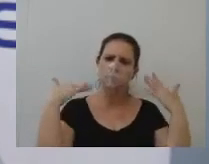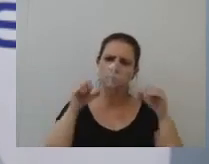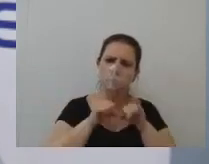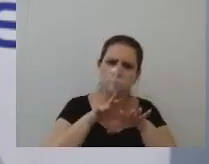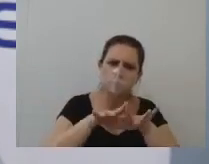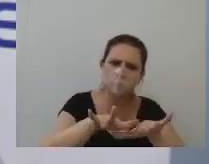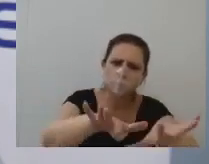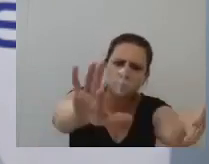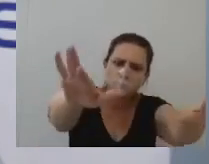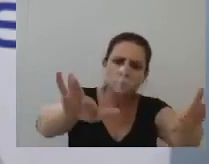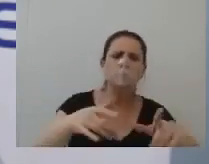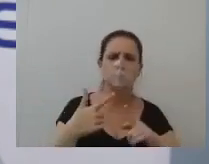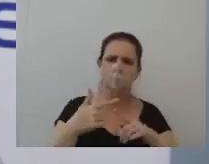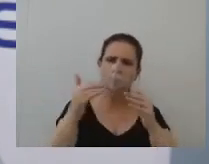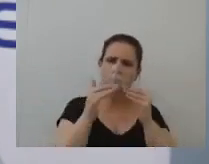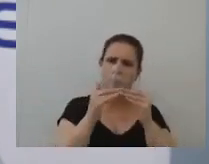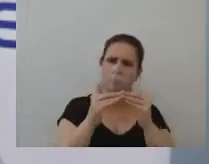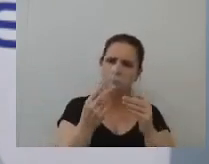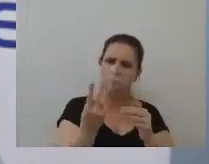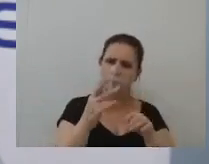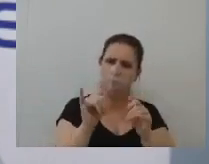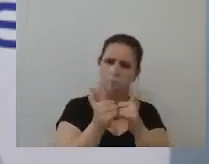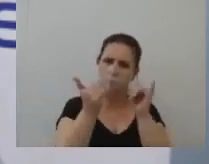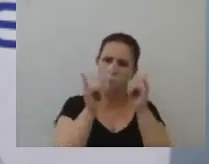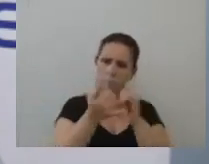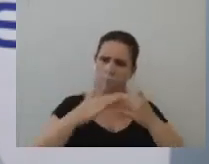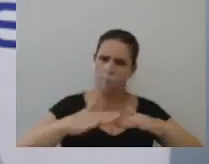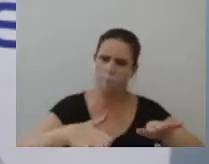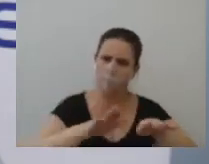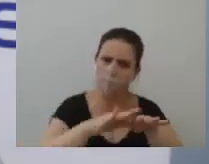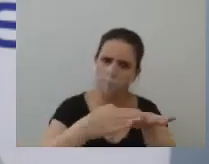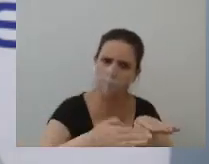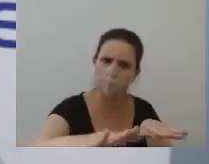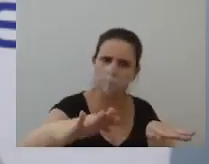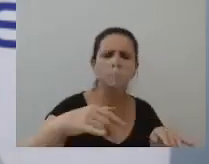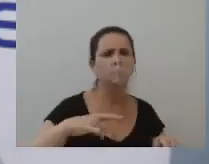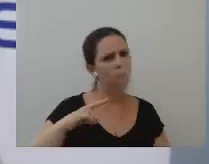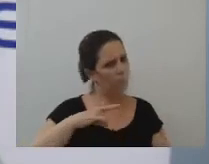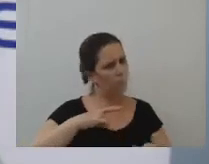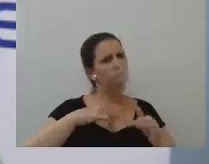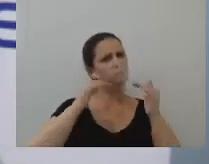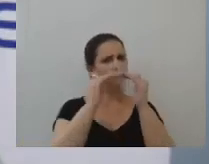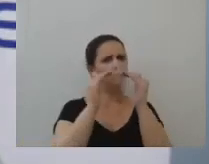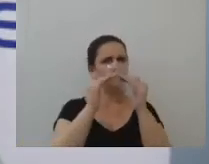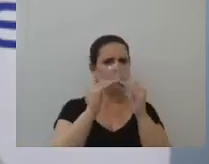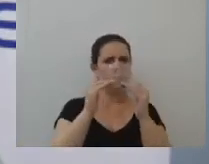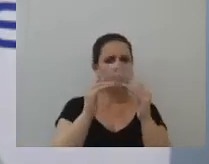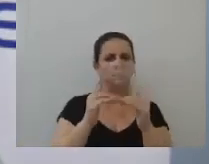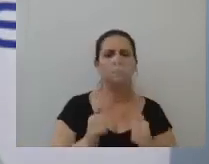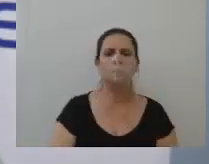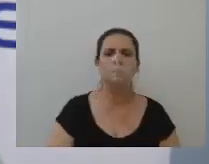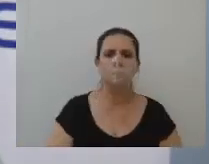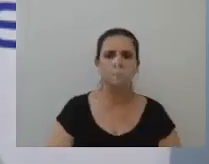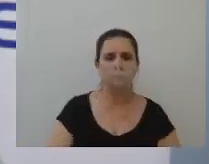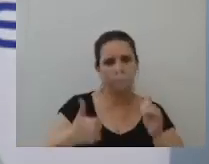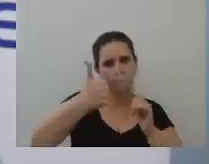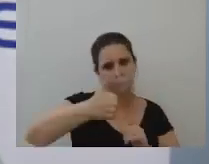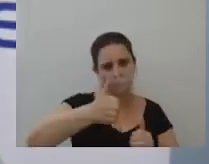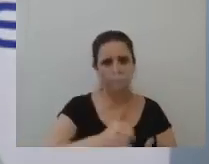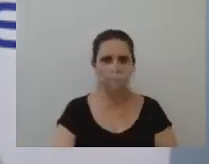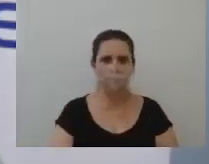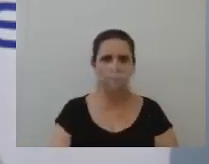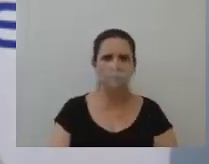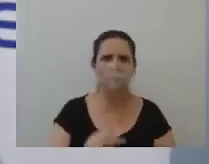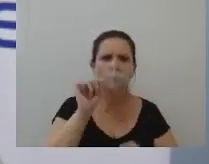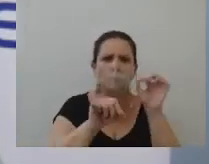e energia? Tem mais do que a gente espera, tem mais do que a gente pensa a respeito desse assunto. Primeiro,